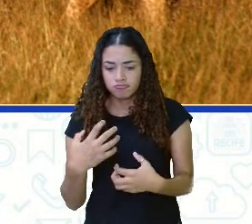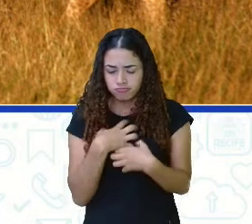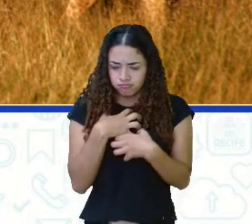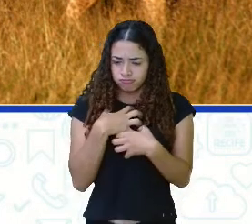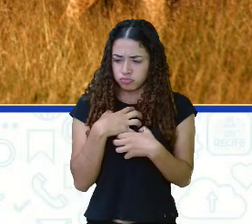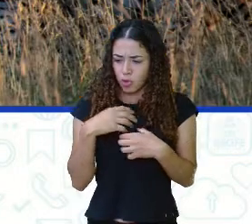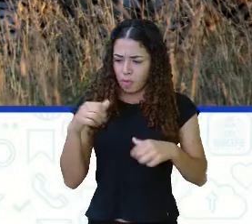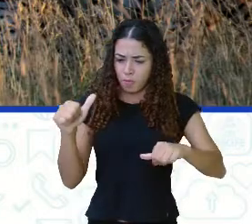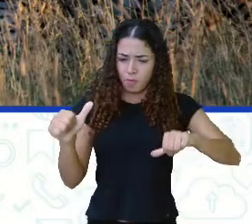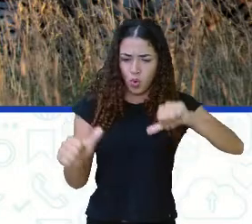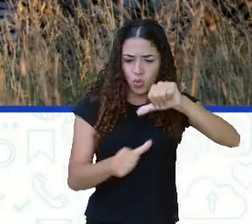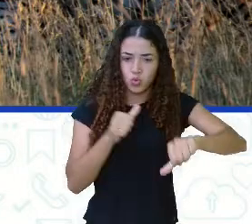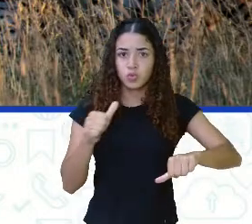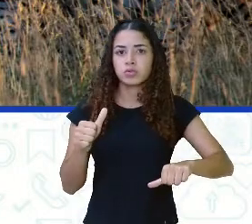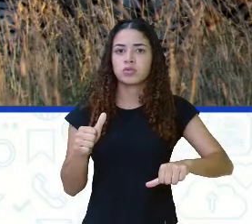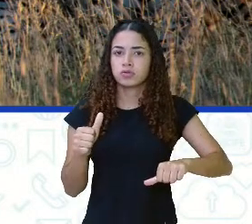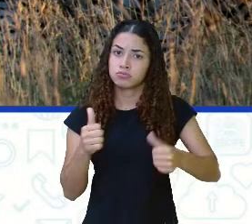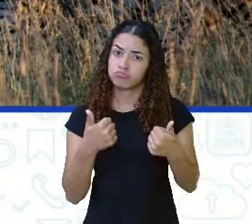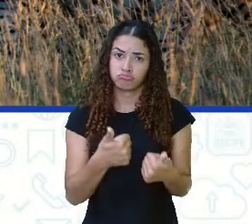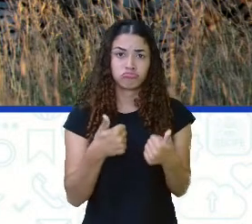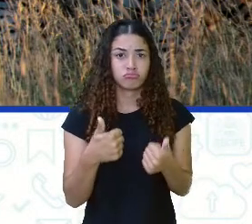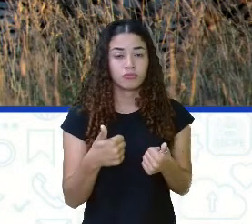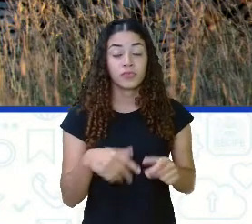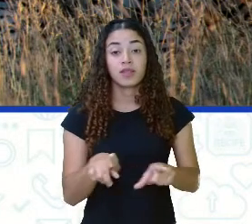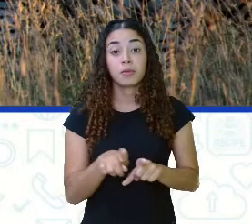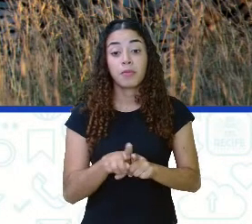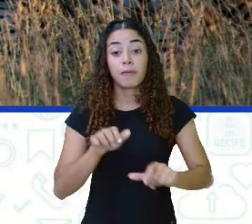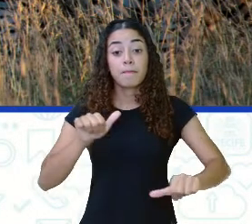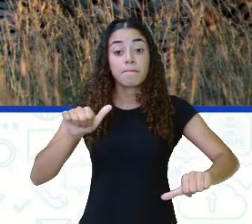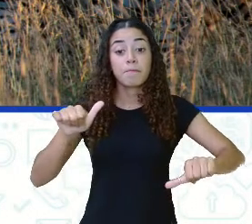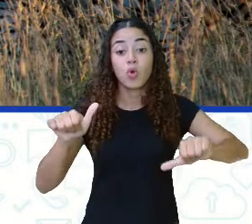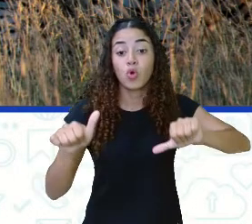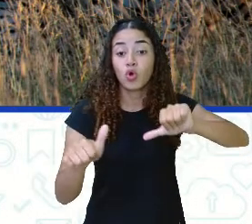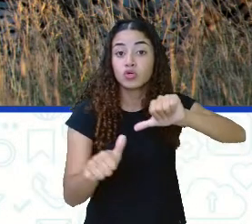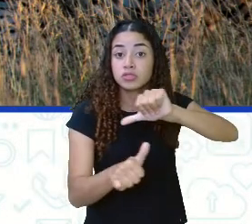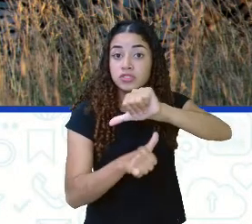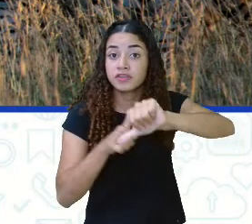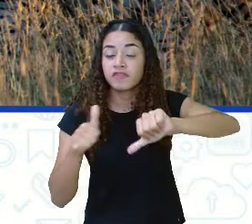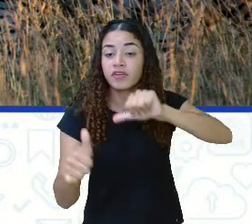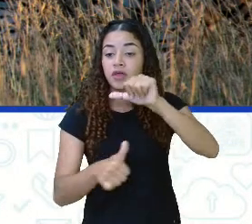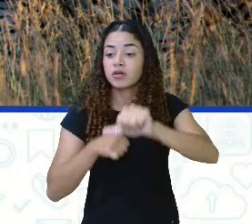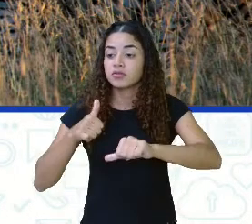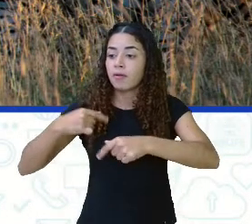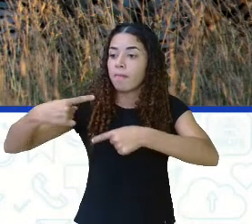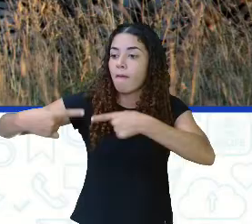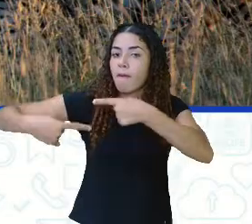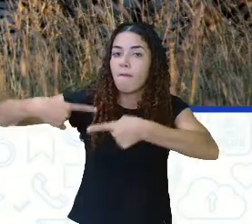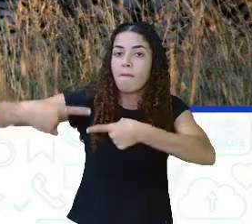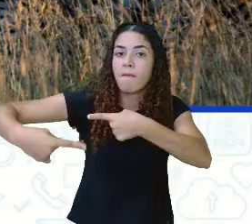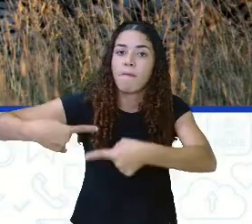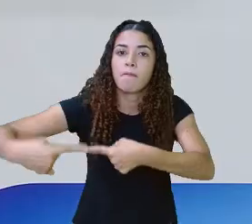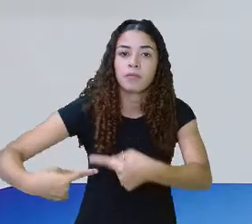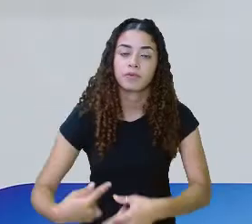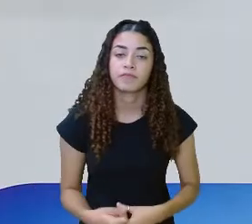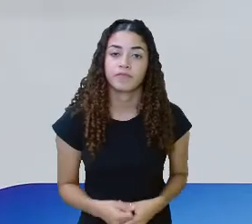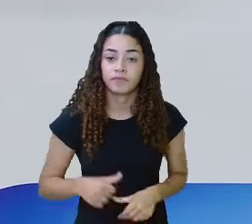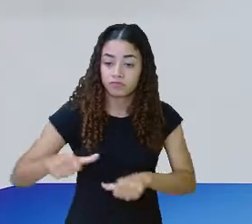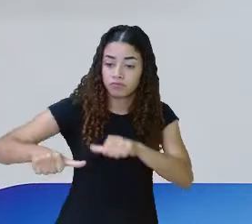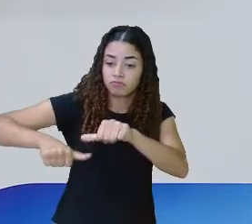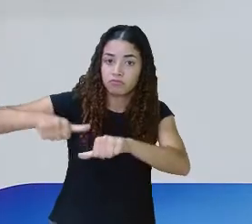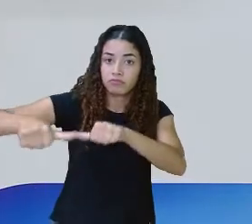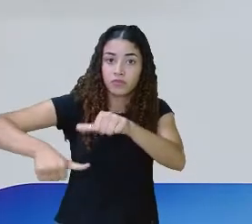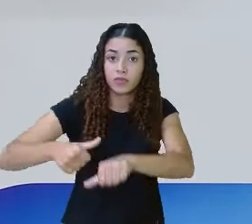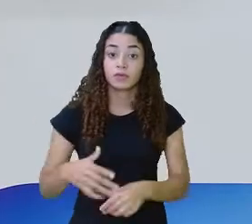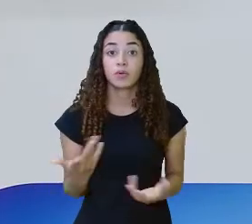ambientais. Beleza. E as modificações eram transmitidas aos descendentes. Então, assim, questões